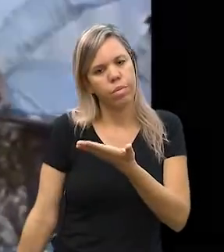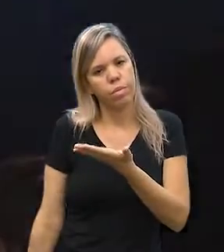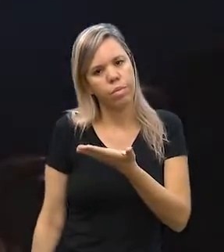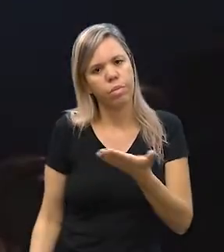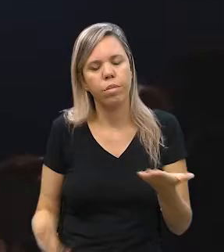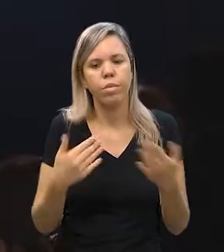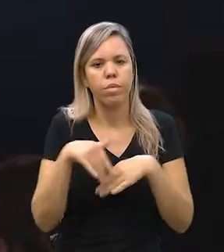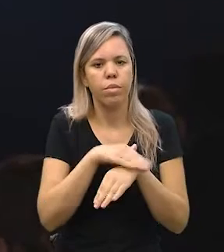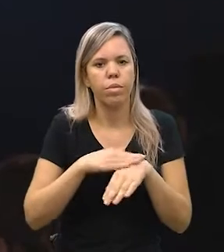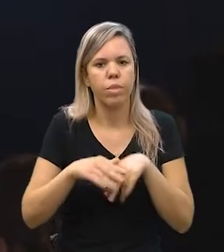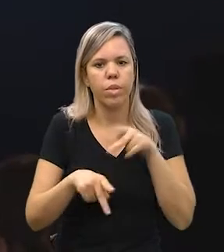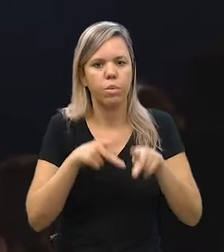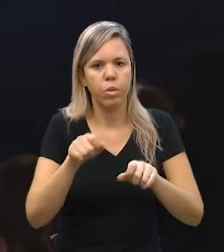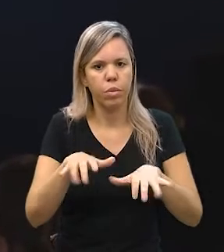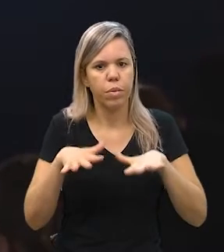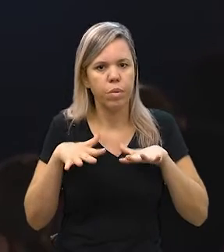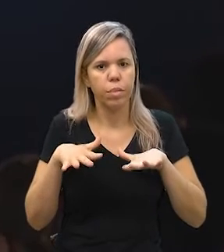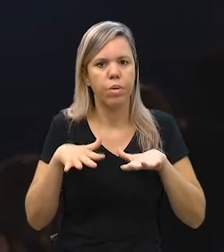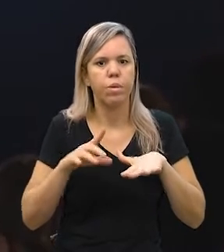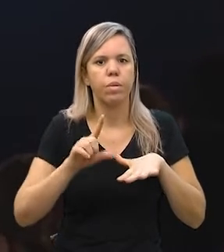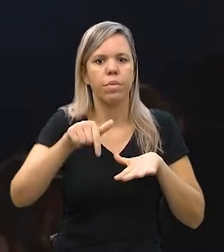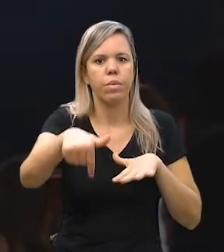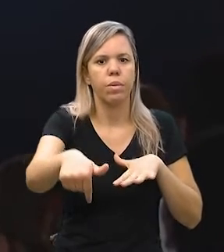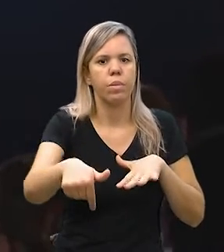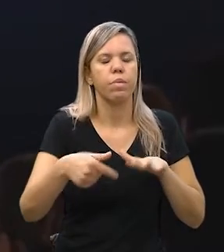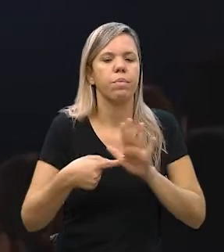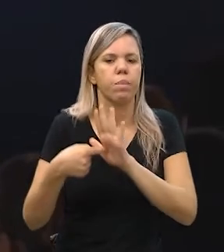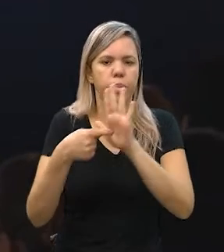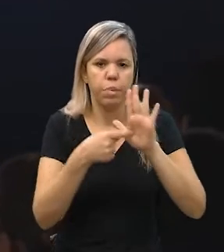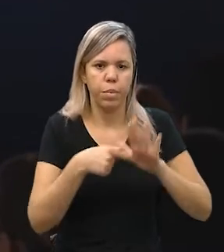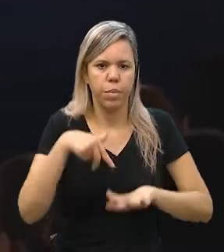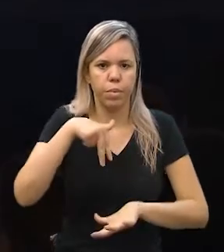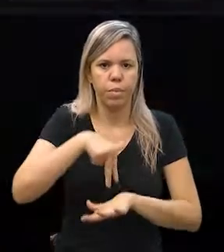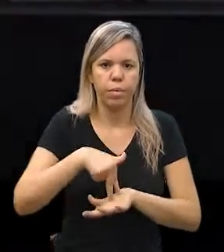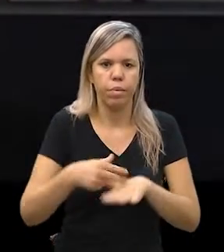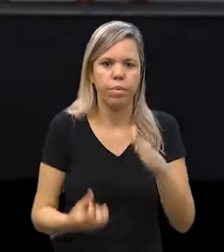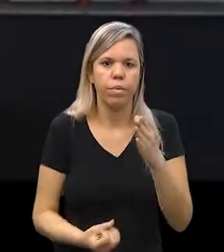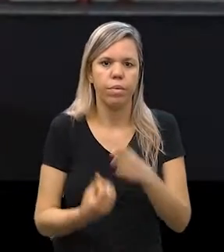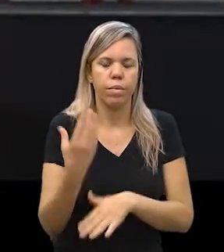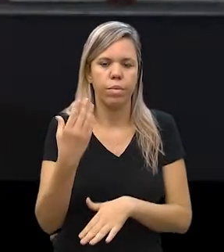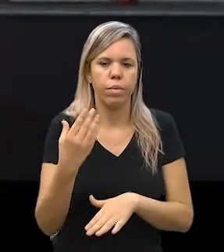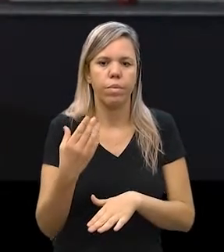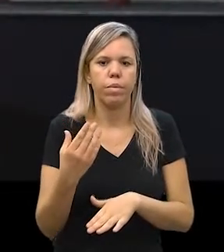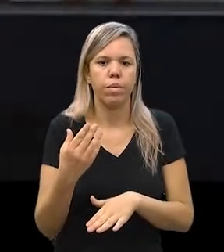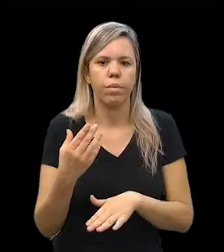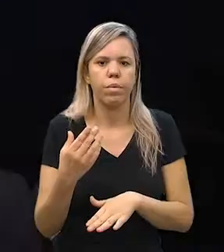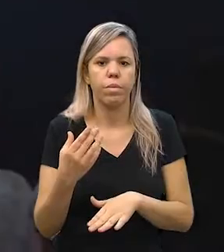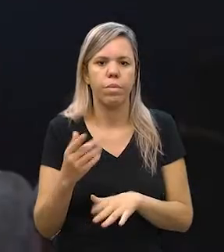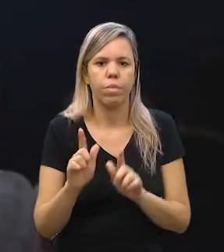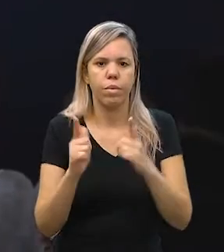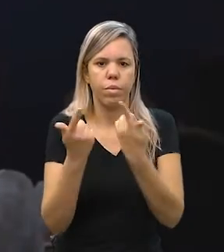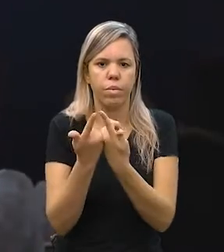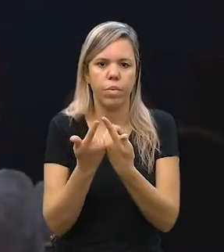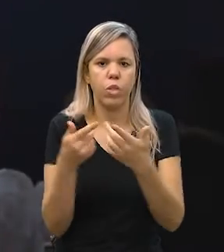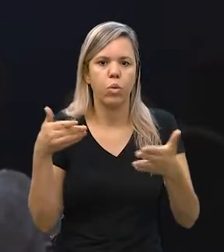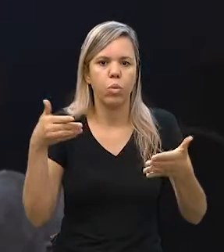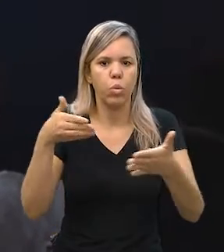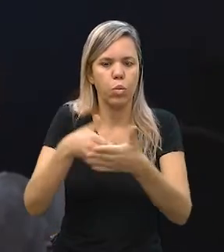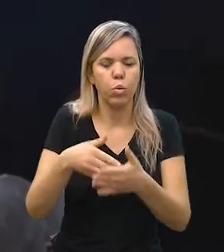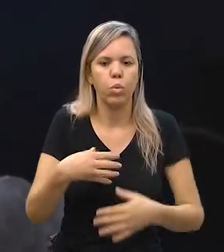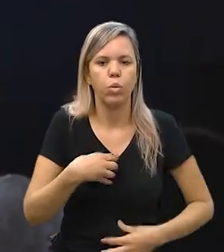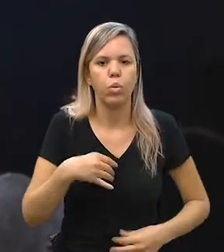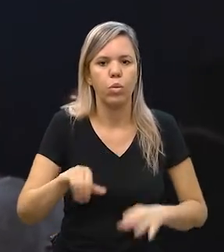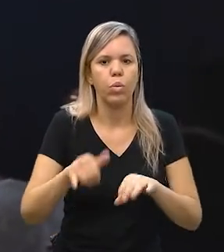um bate-papo do elenco com o público após as apresentações, que vão ocorrer pelos canais oficiais do grupo Último Tipo,